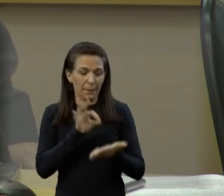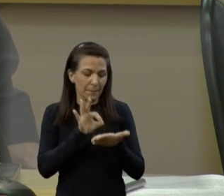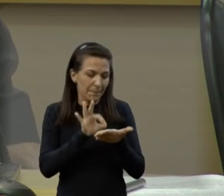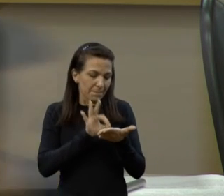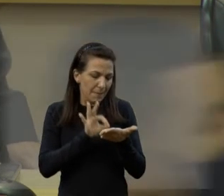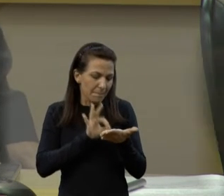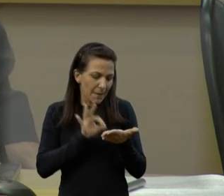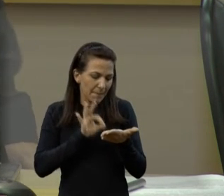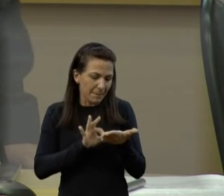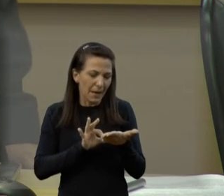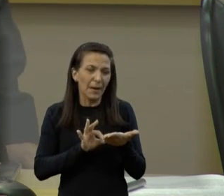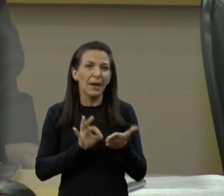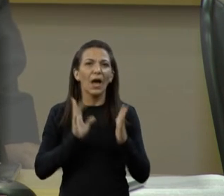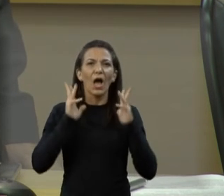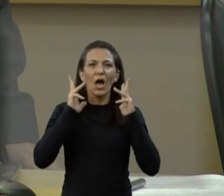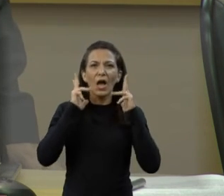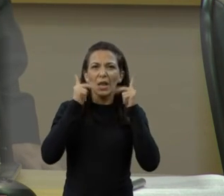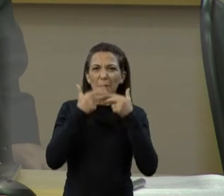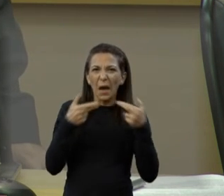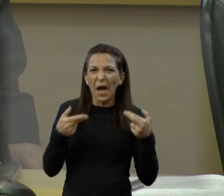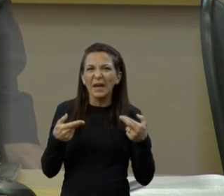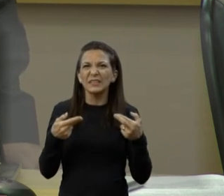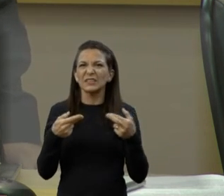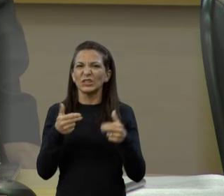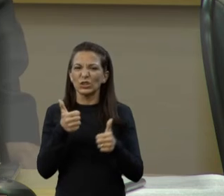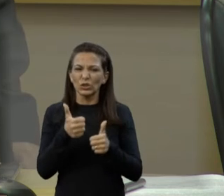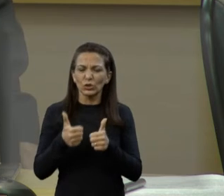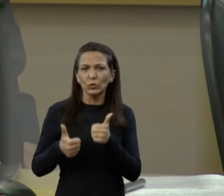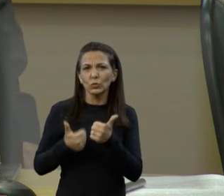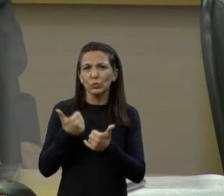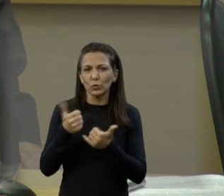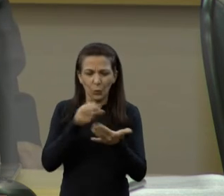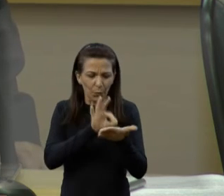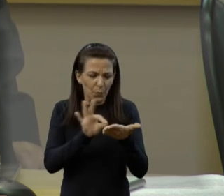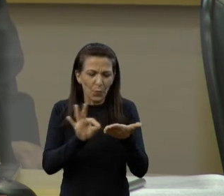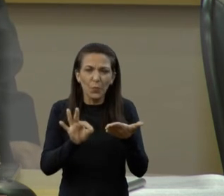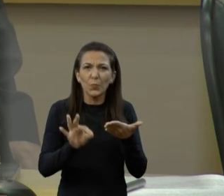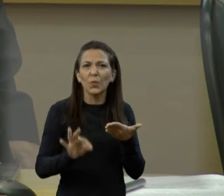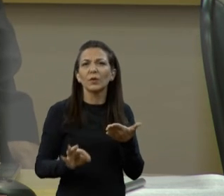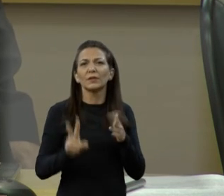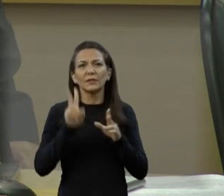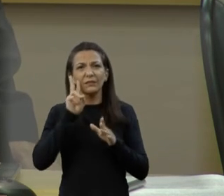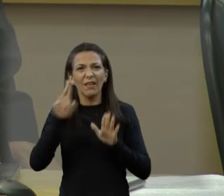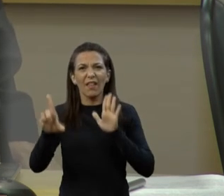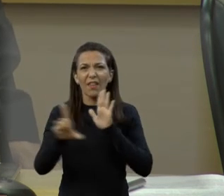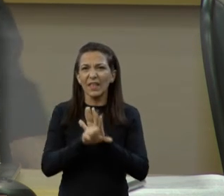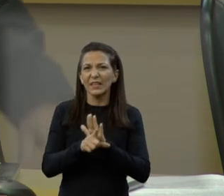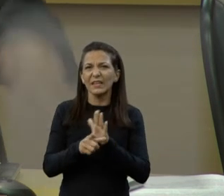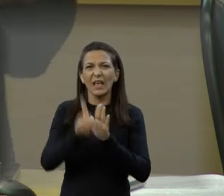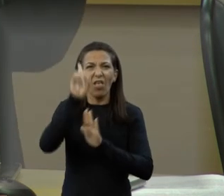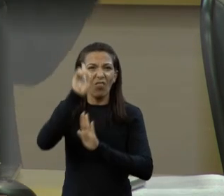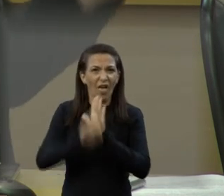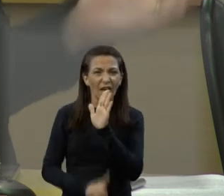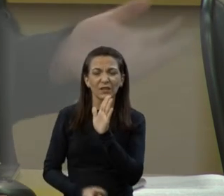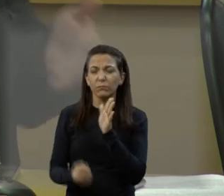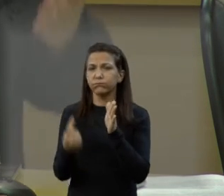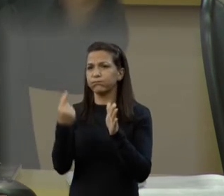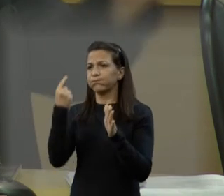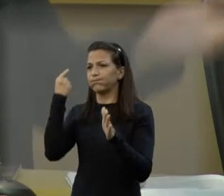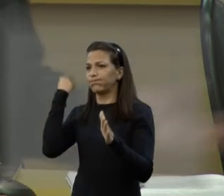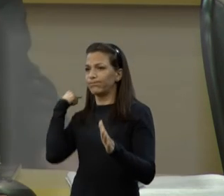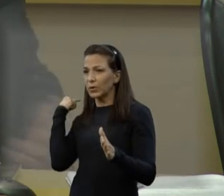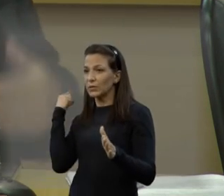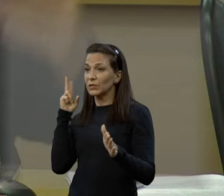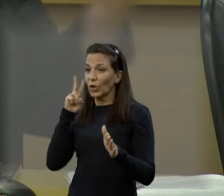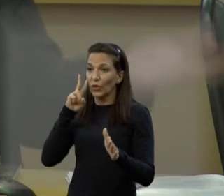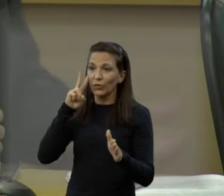jogo do bicho quer legal que vira legal todo mundo aí tá vendo aí que é de décadas 10 vezes de 11